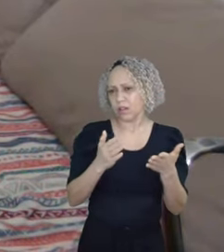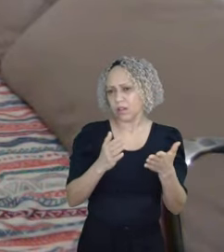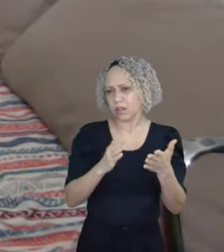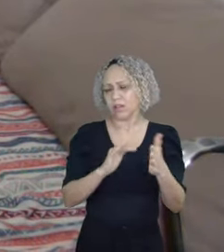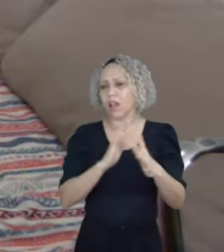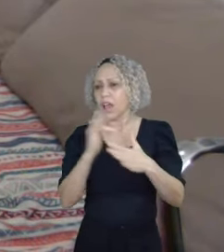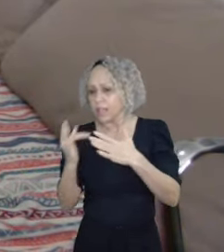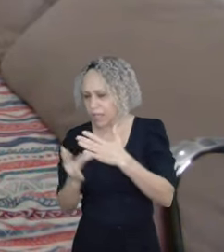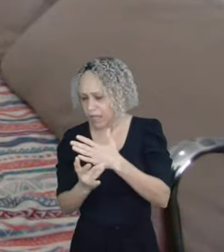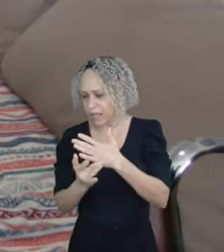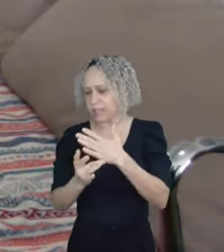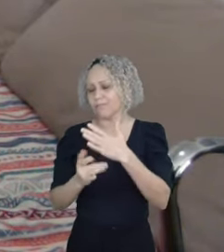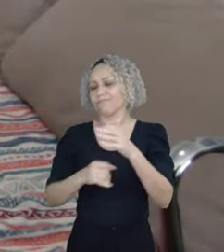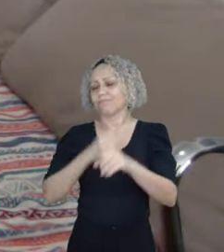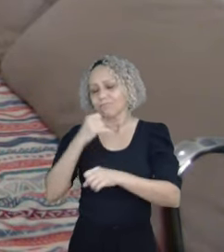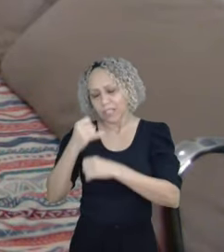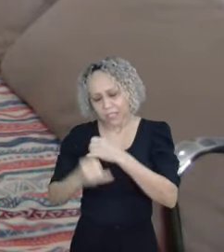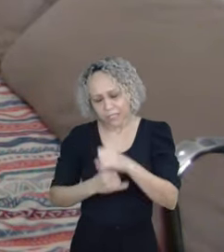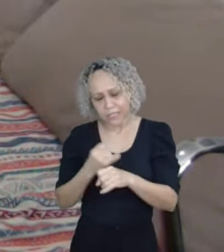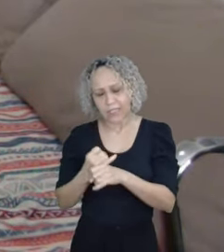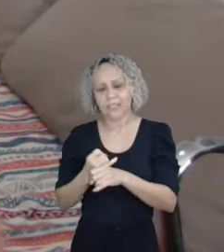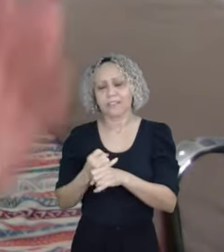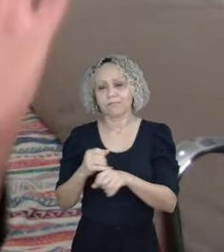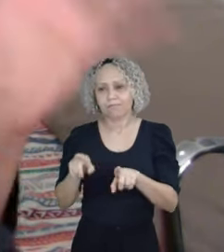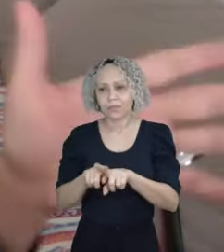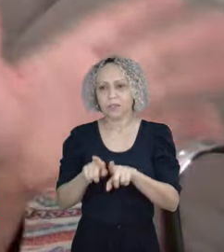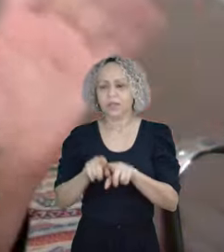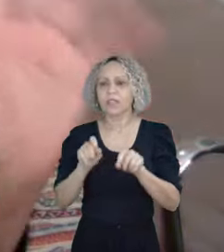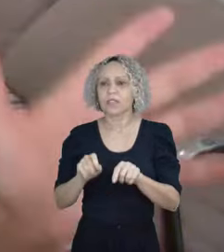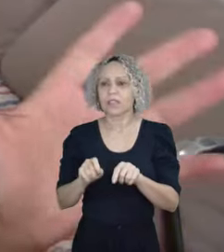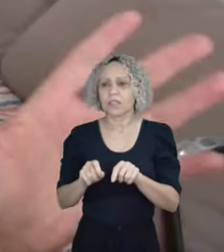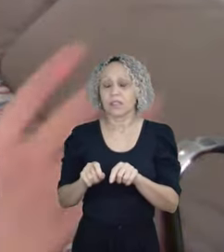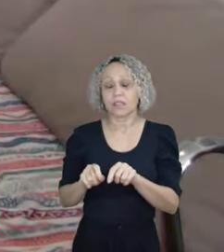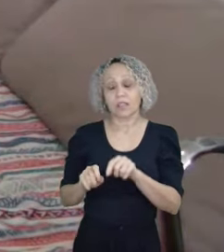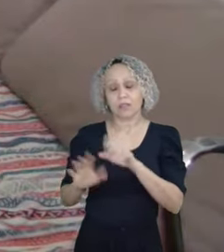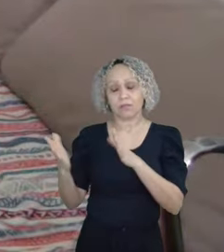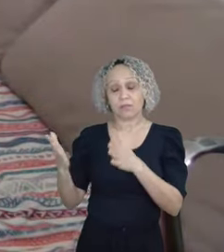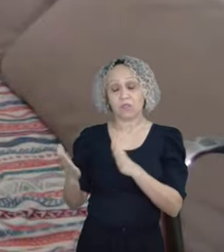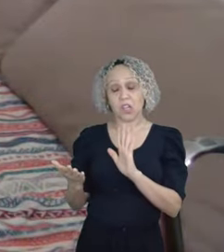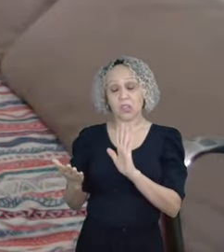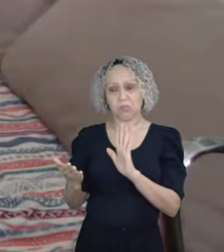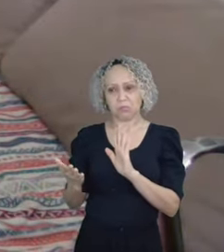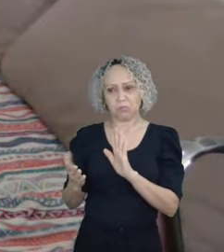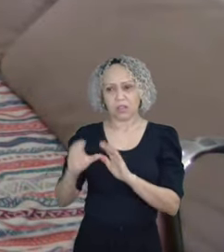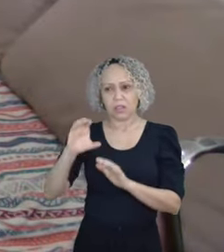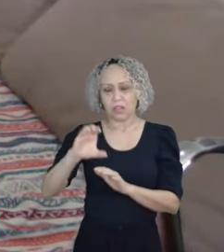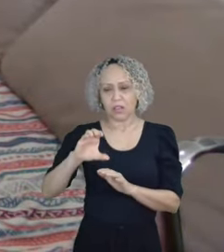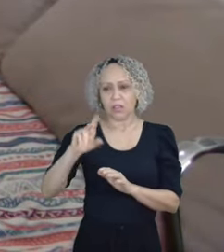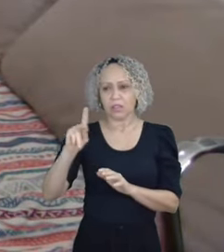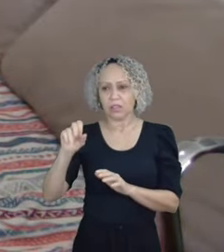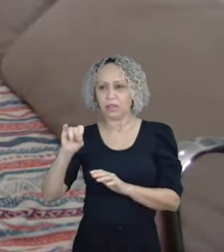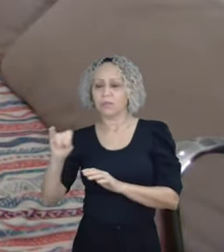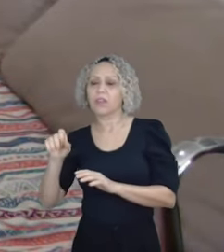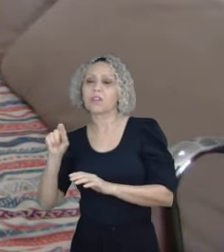si. Então, o fato é que a regulação das Big Techs está lá na Câmara parada, tem mais de um ano,